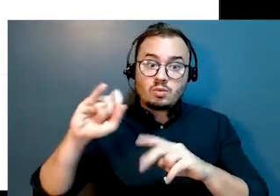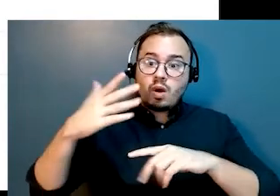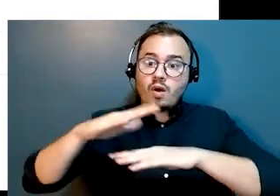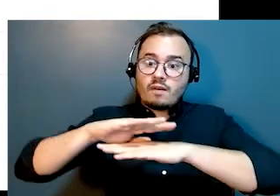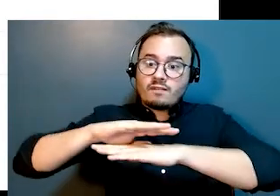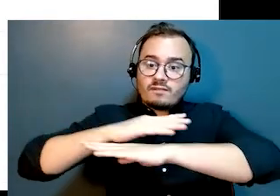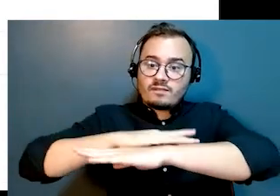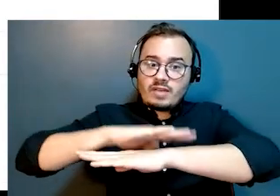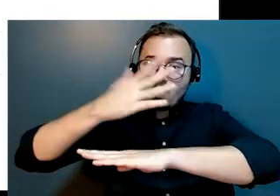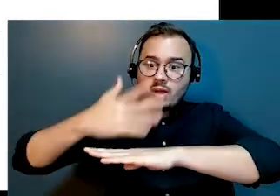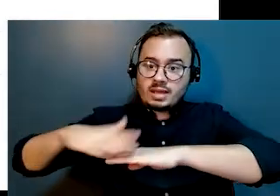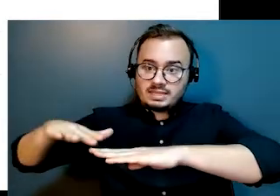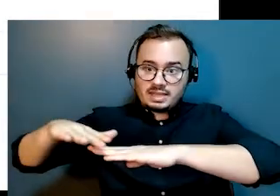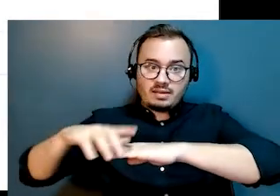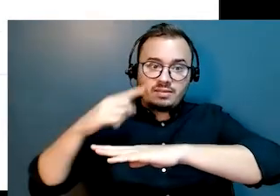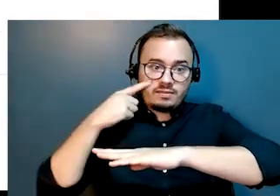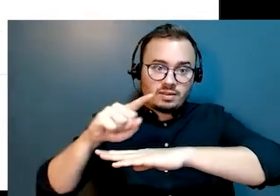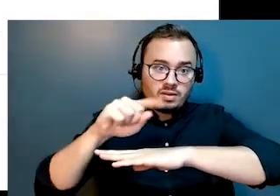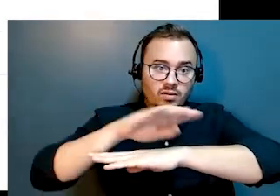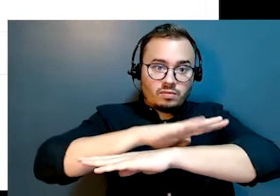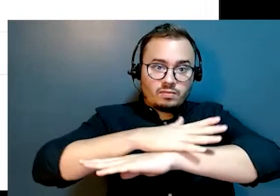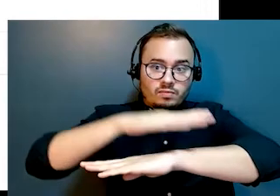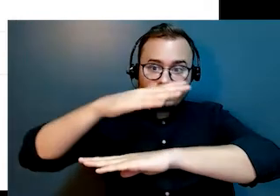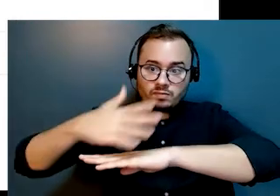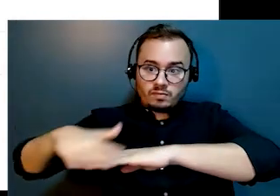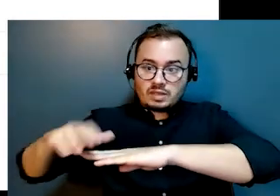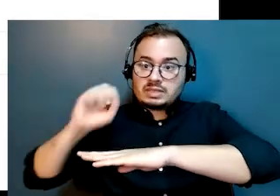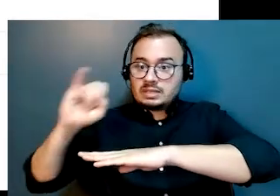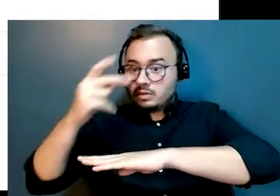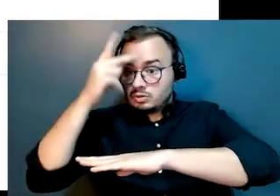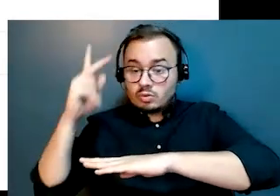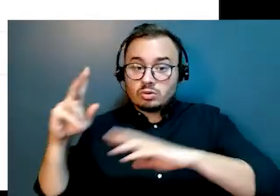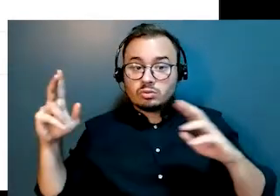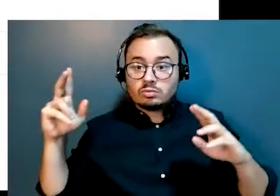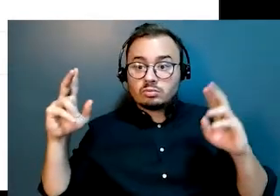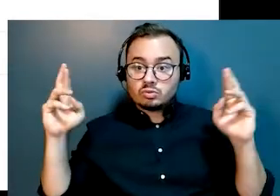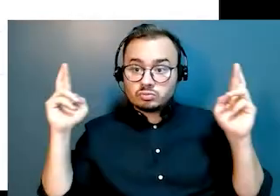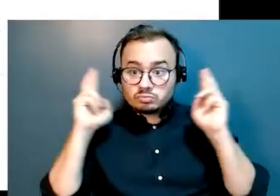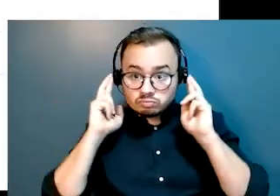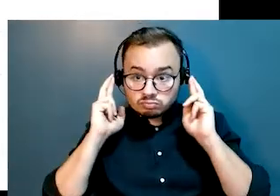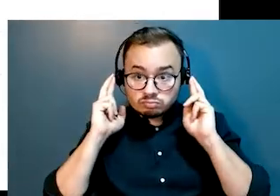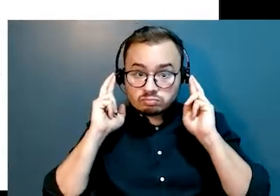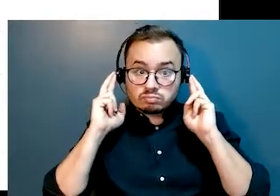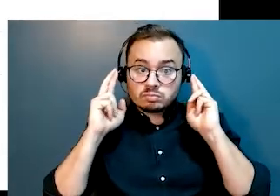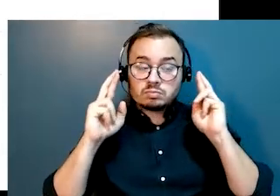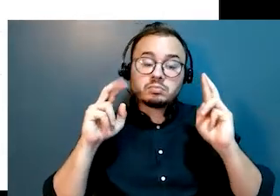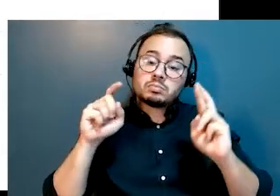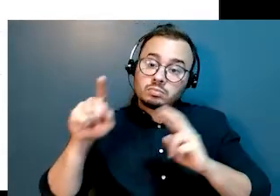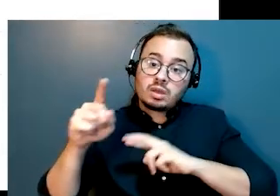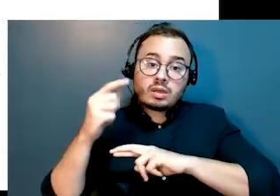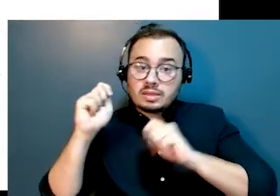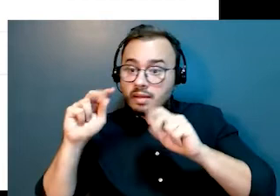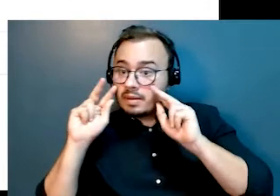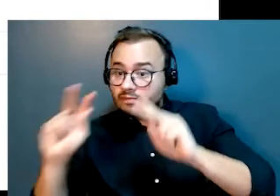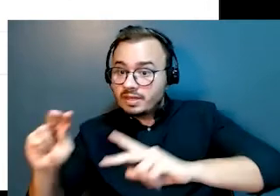da nota ali aparecendo para vocês, tá? Então, para as pessoas que têm a capacidade de produzir a música com essas condições,